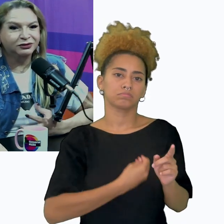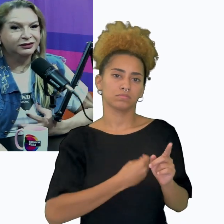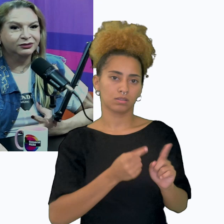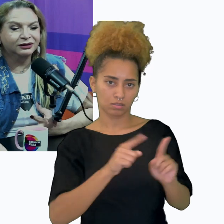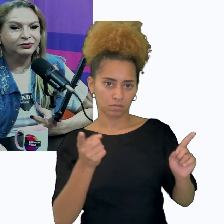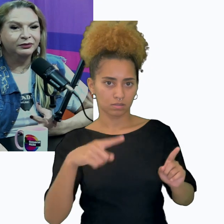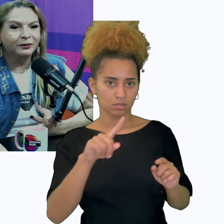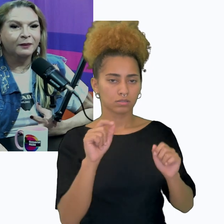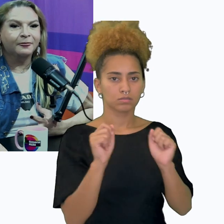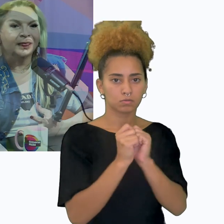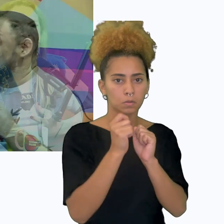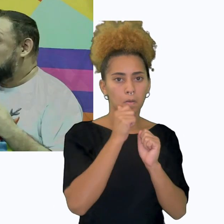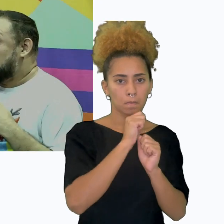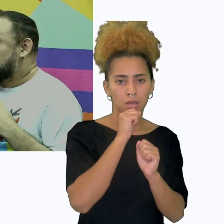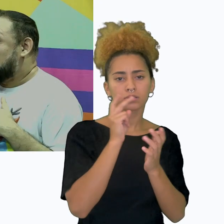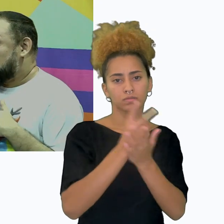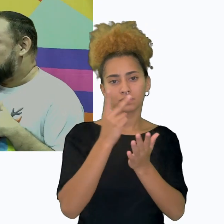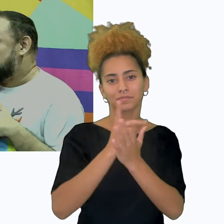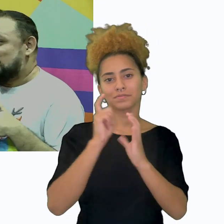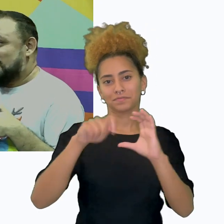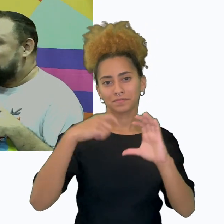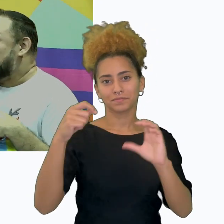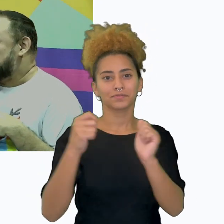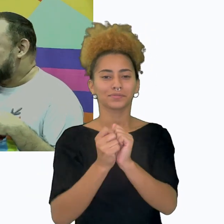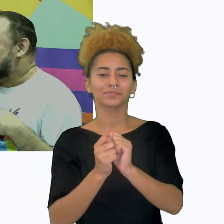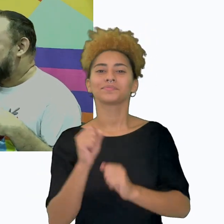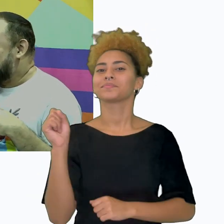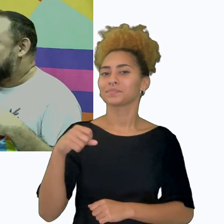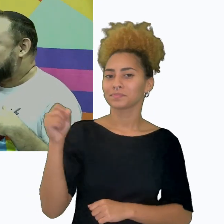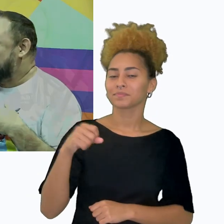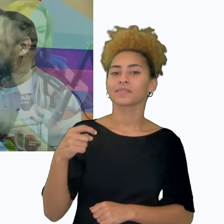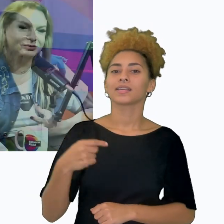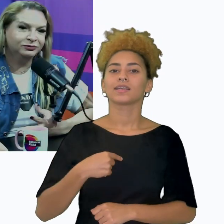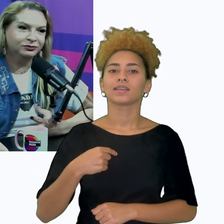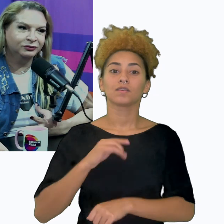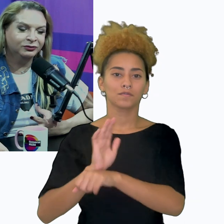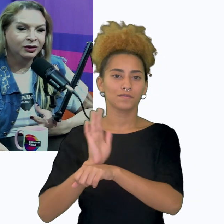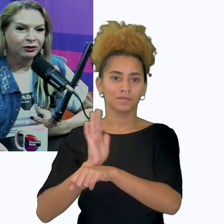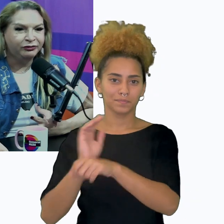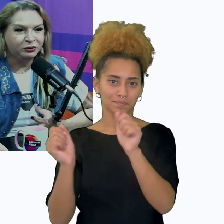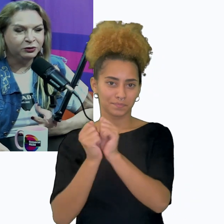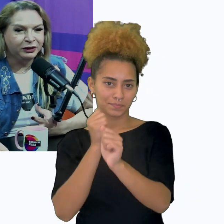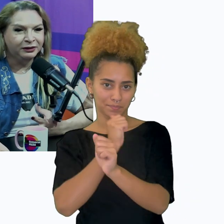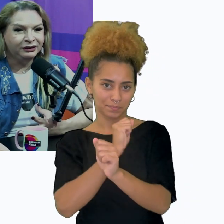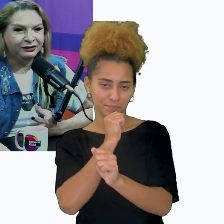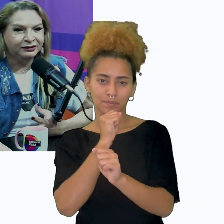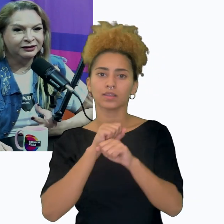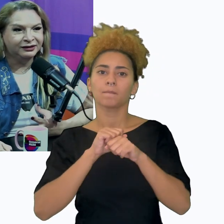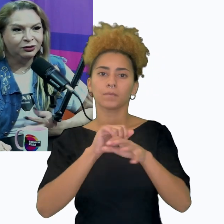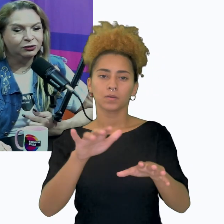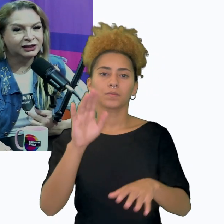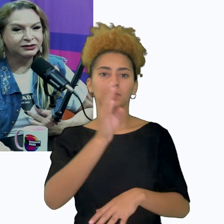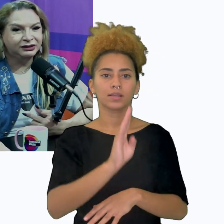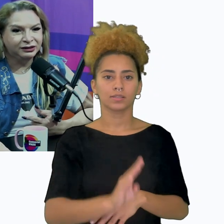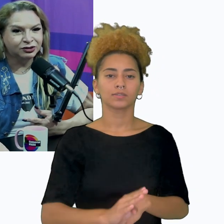E você tem uma ligação muito forte, né, com a sua mãe. Você sempre grava os vídeos com ela. Muito, Eu fiz um filme com minha mãe, que